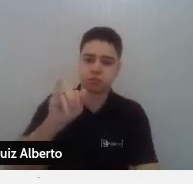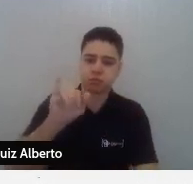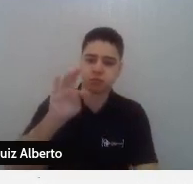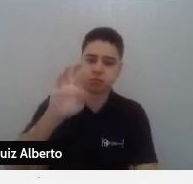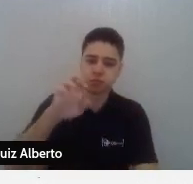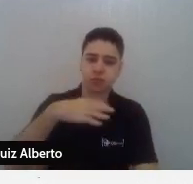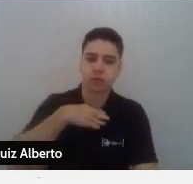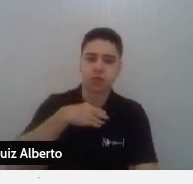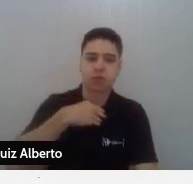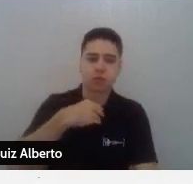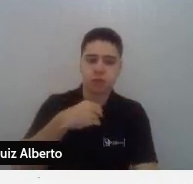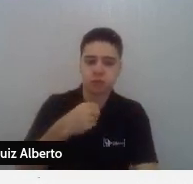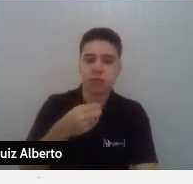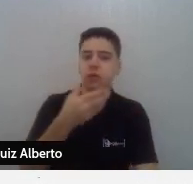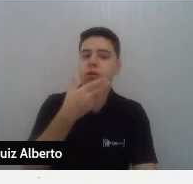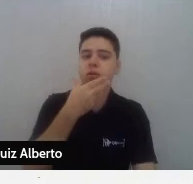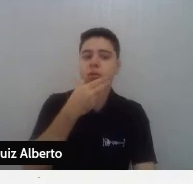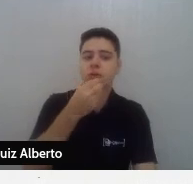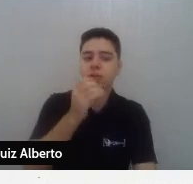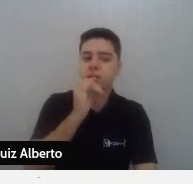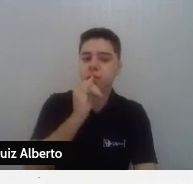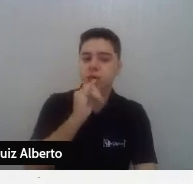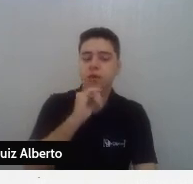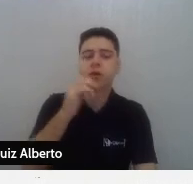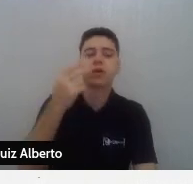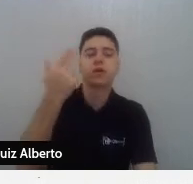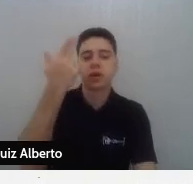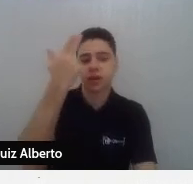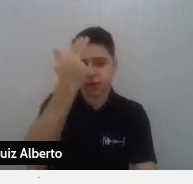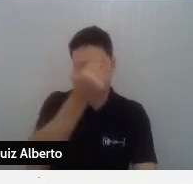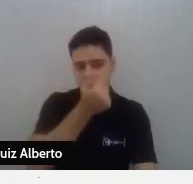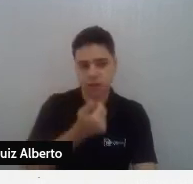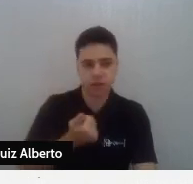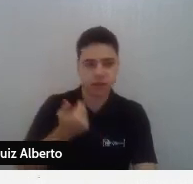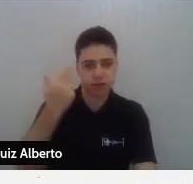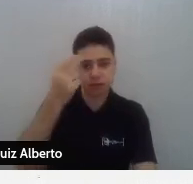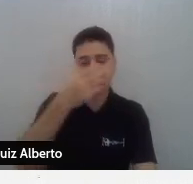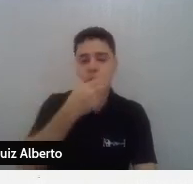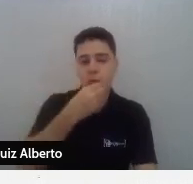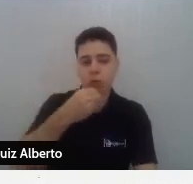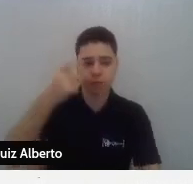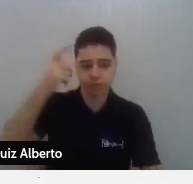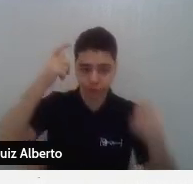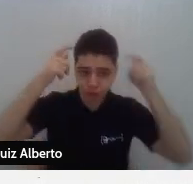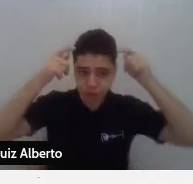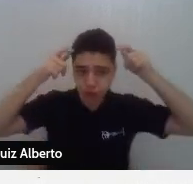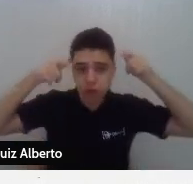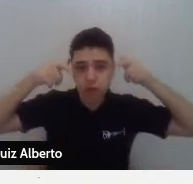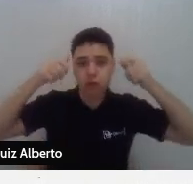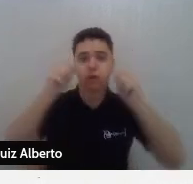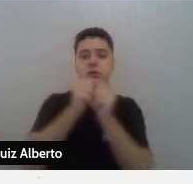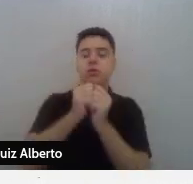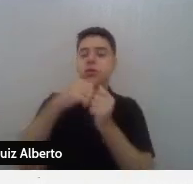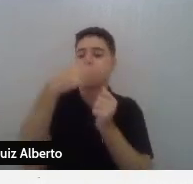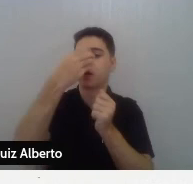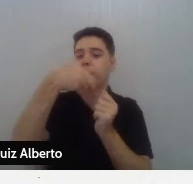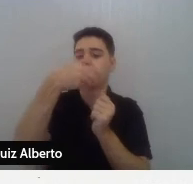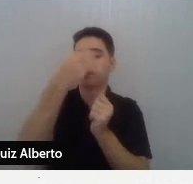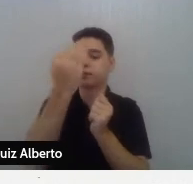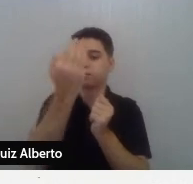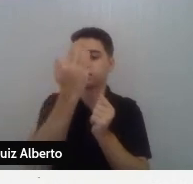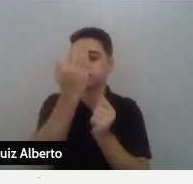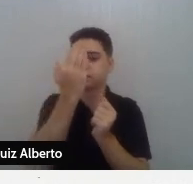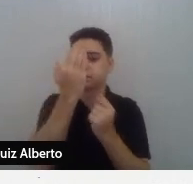do Homem, que é muito característico pelo homem de chapéu com a maçã no rosto,